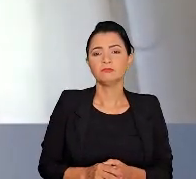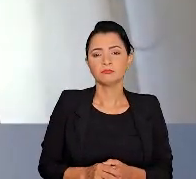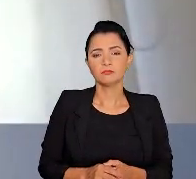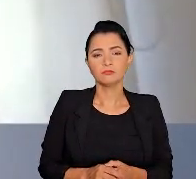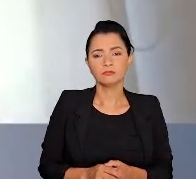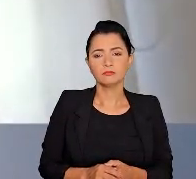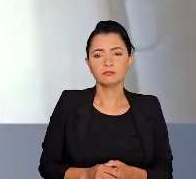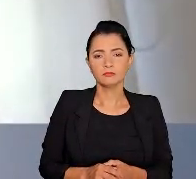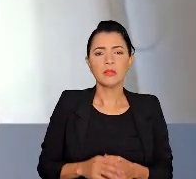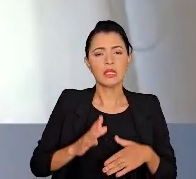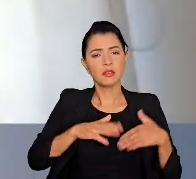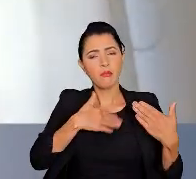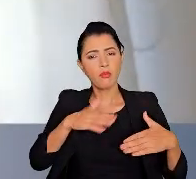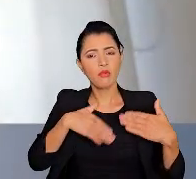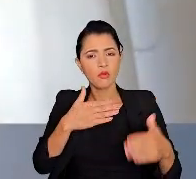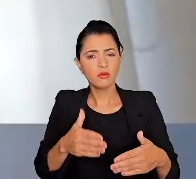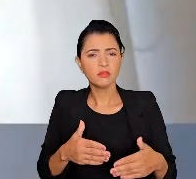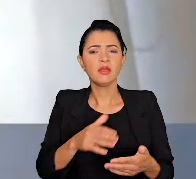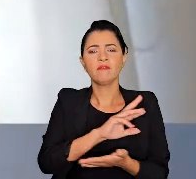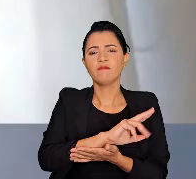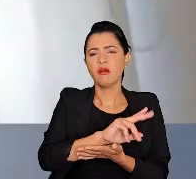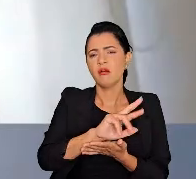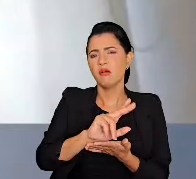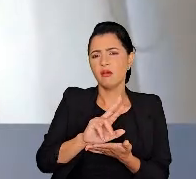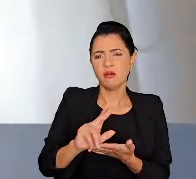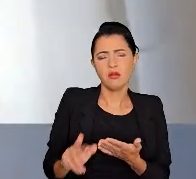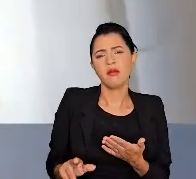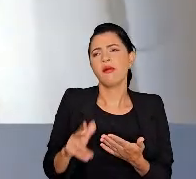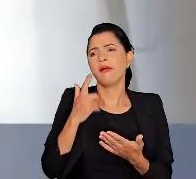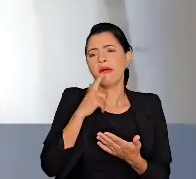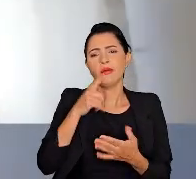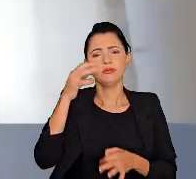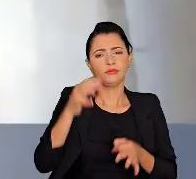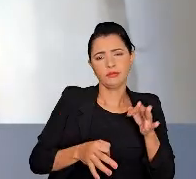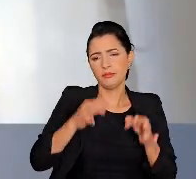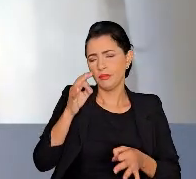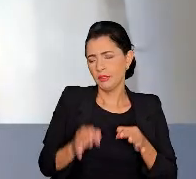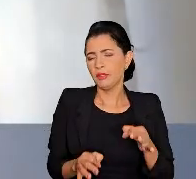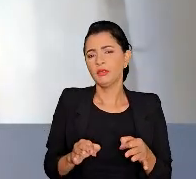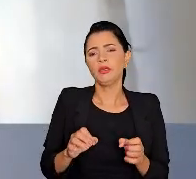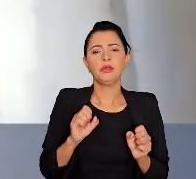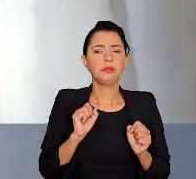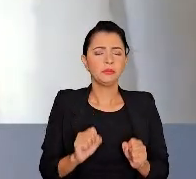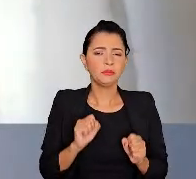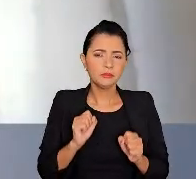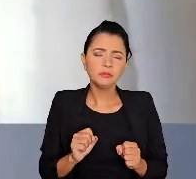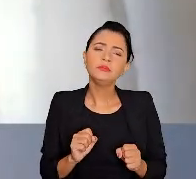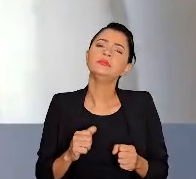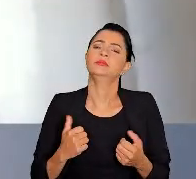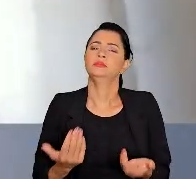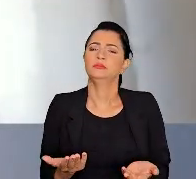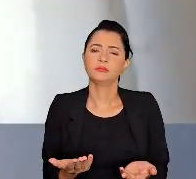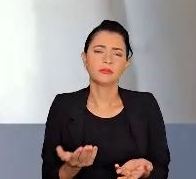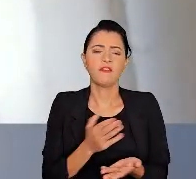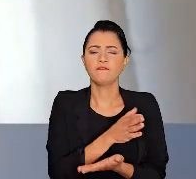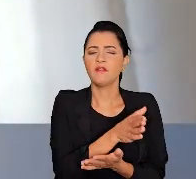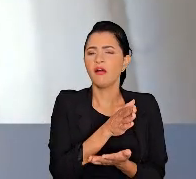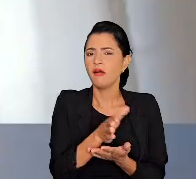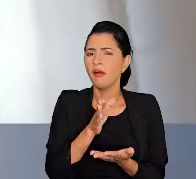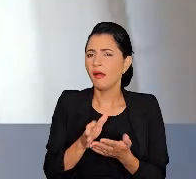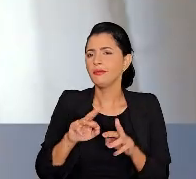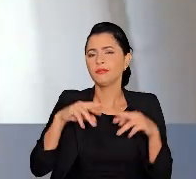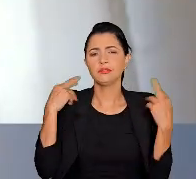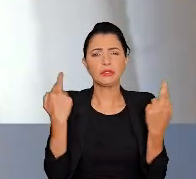O processo teve vários andamentos. Ele seguiu por várias sessões do